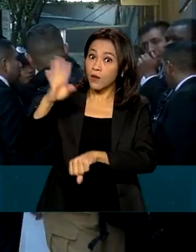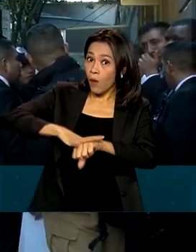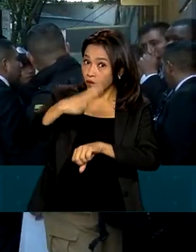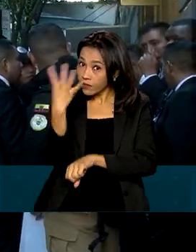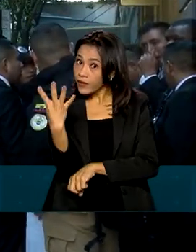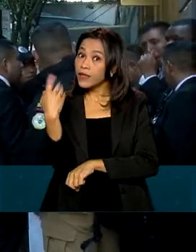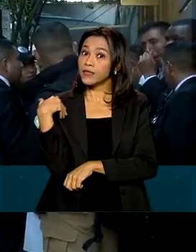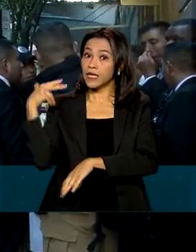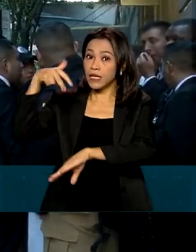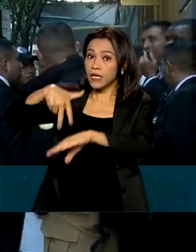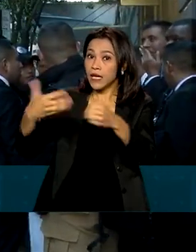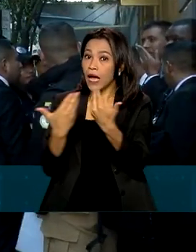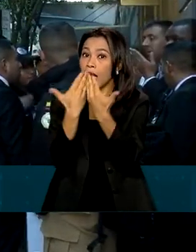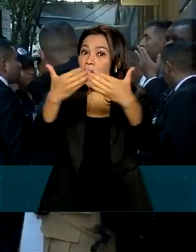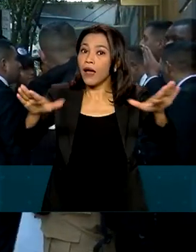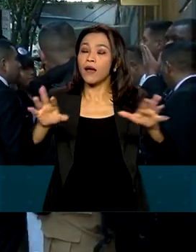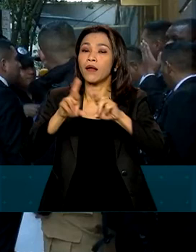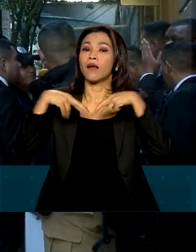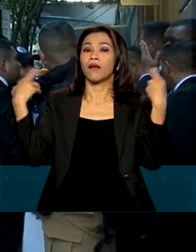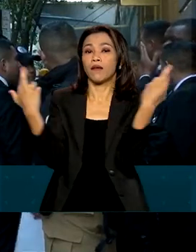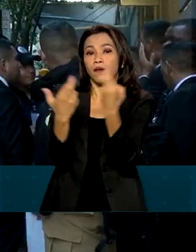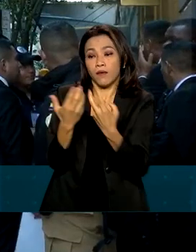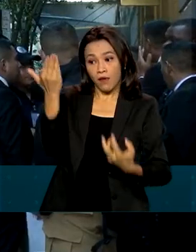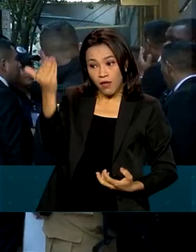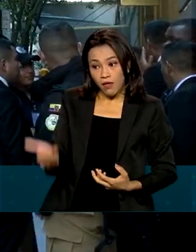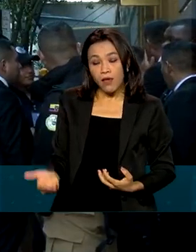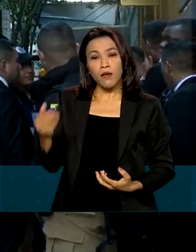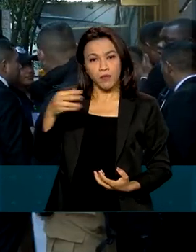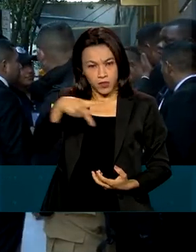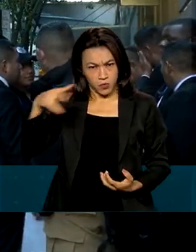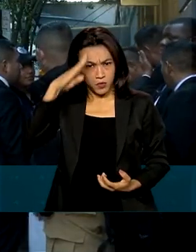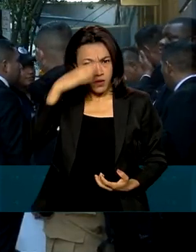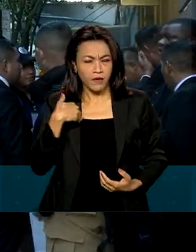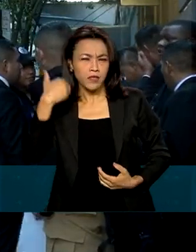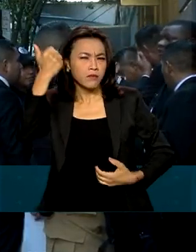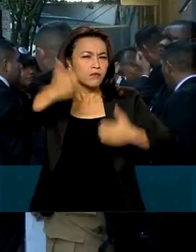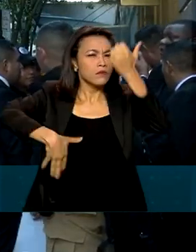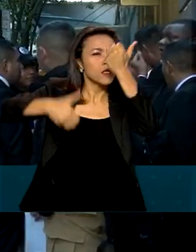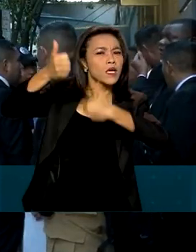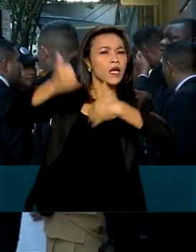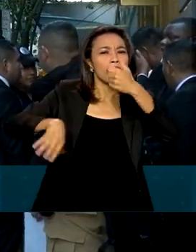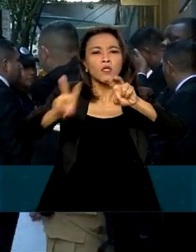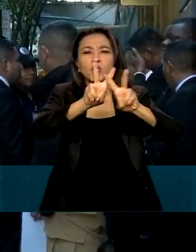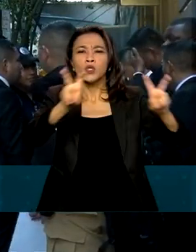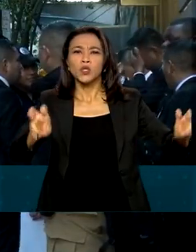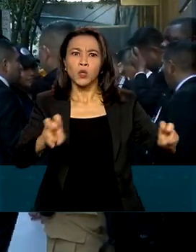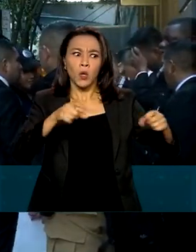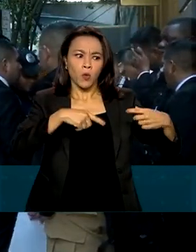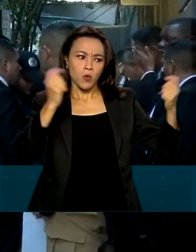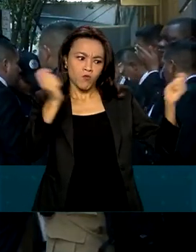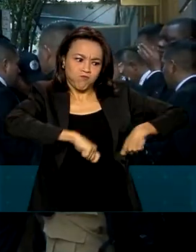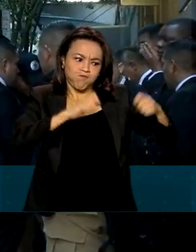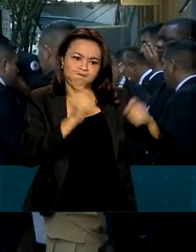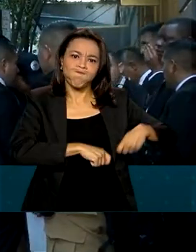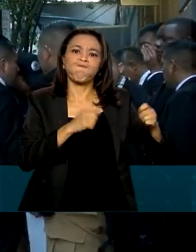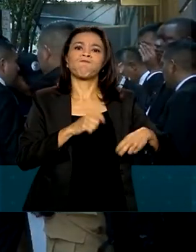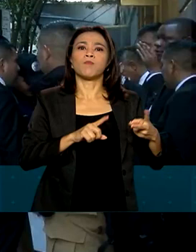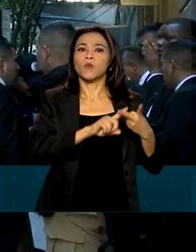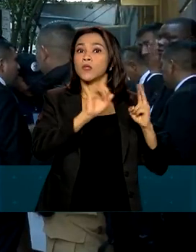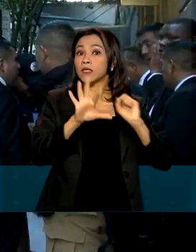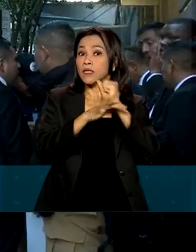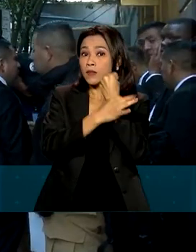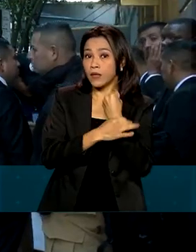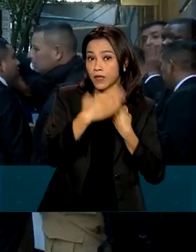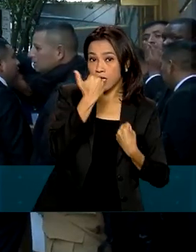evento e abre a reunião. Ele deve falar sobre as potencialidades do país, sobre segurança alimentar